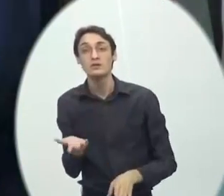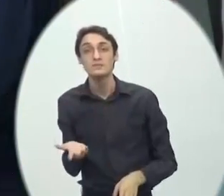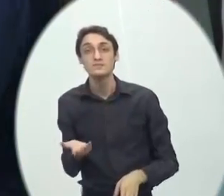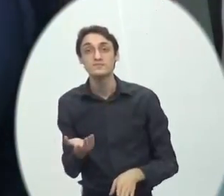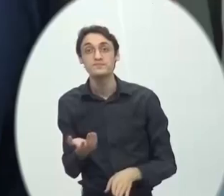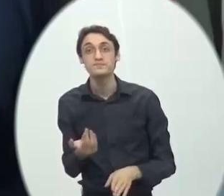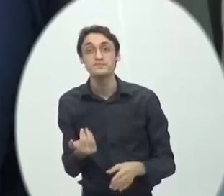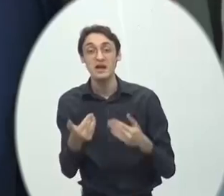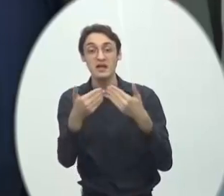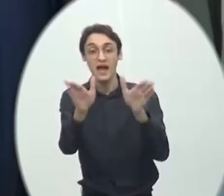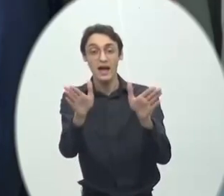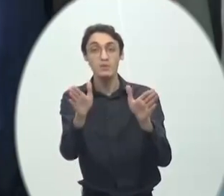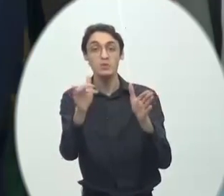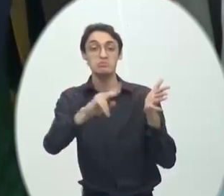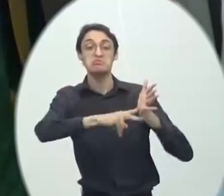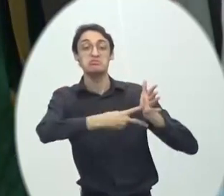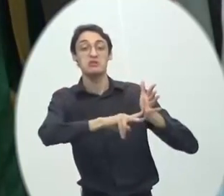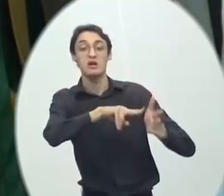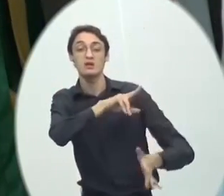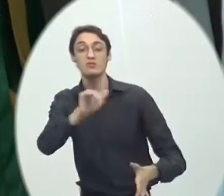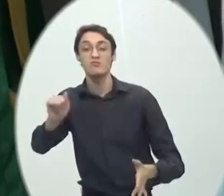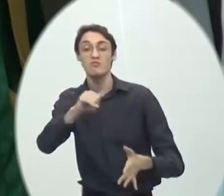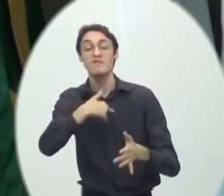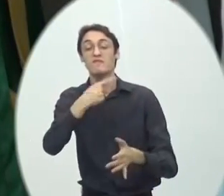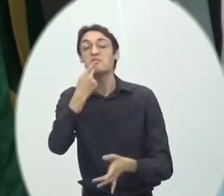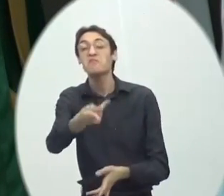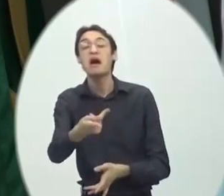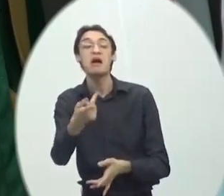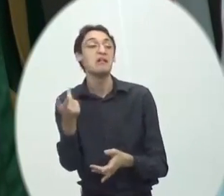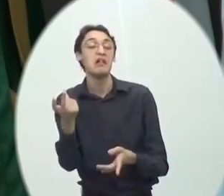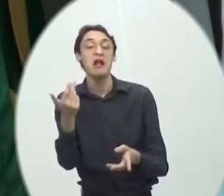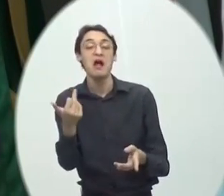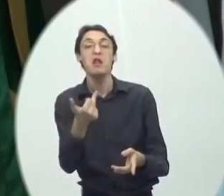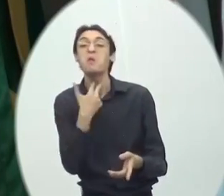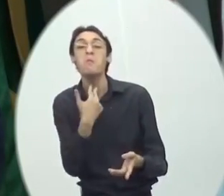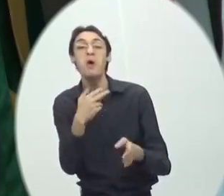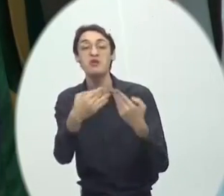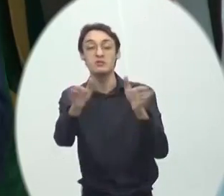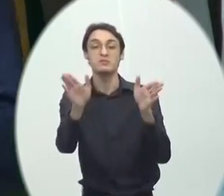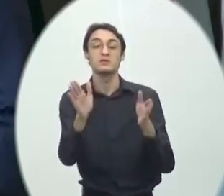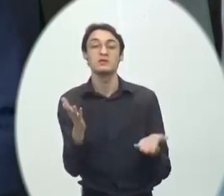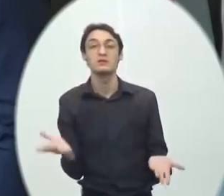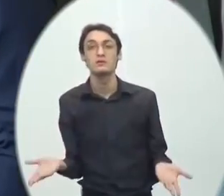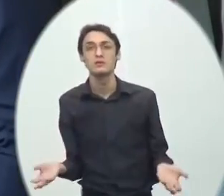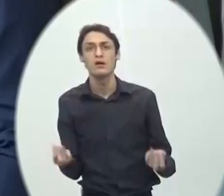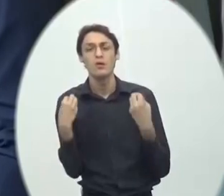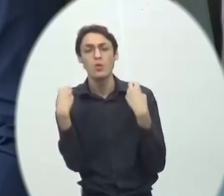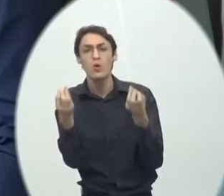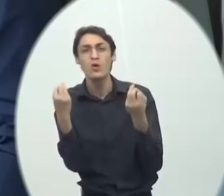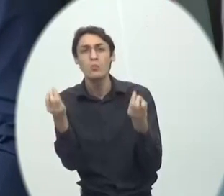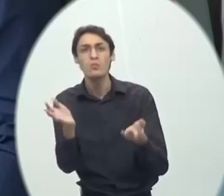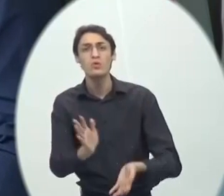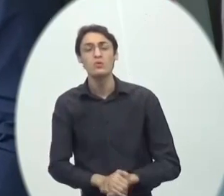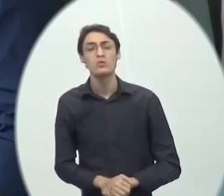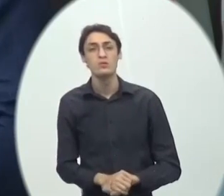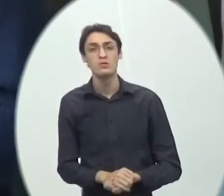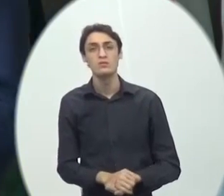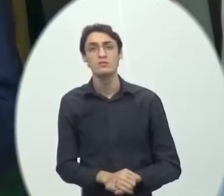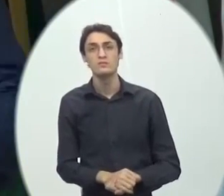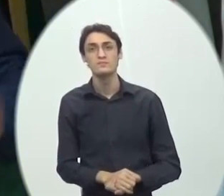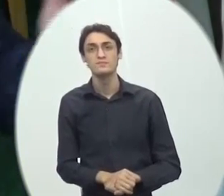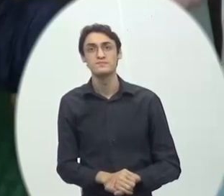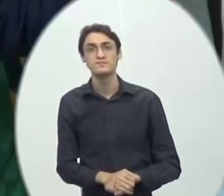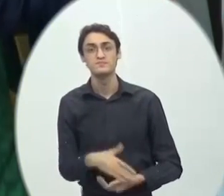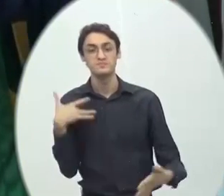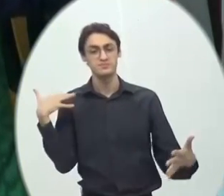o sindicato, vai e emite uma nota dizendo que era contrário à reabertura. Pá, pelo amor de Deus, gente. Aliás, até